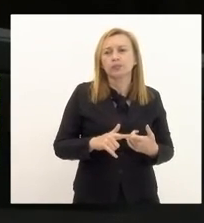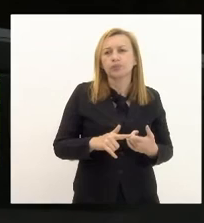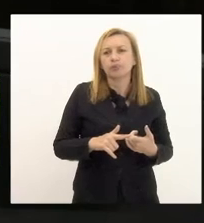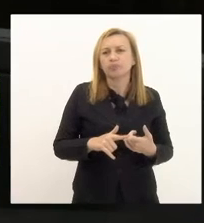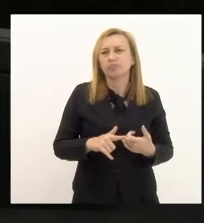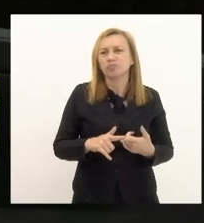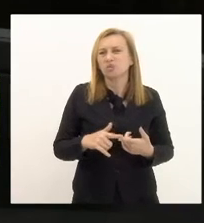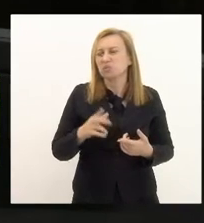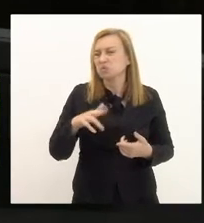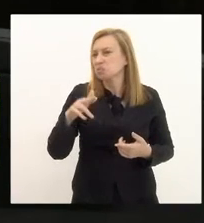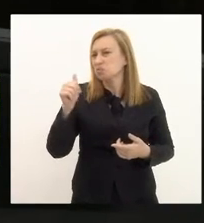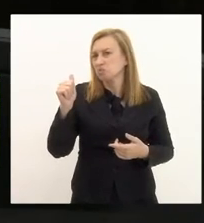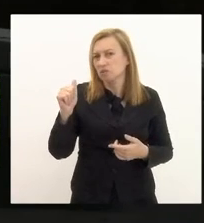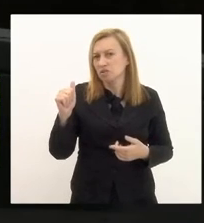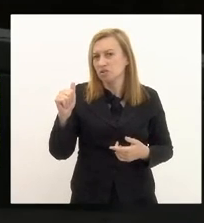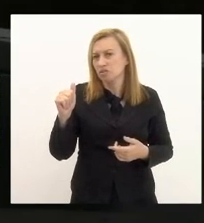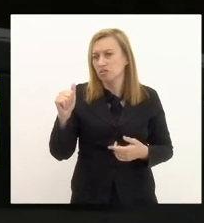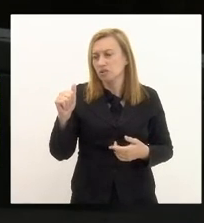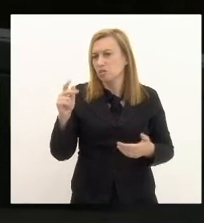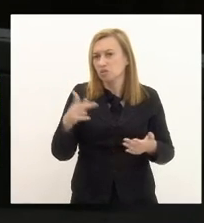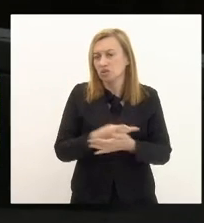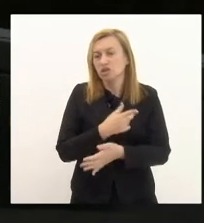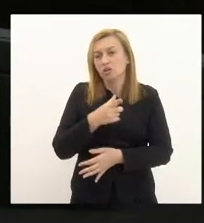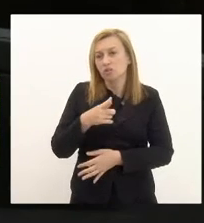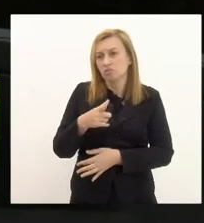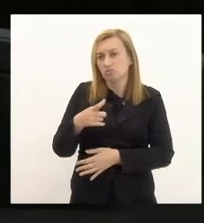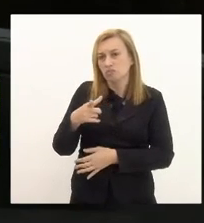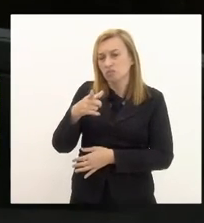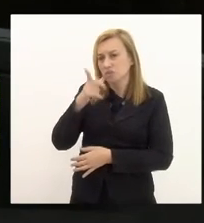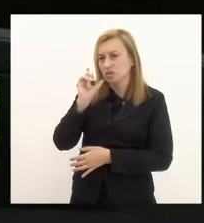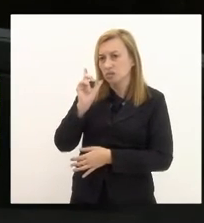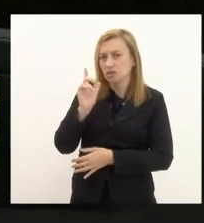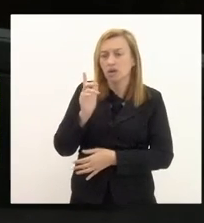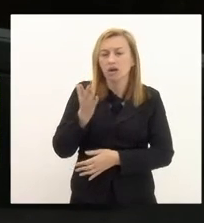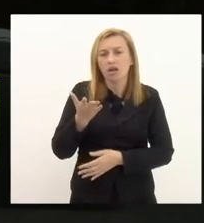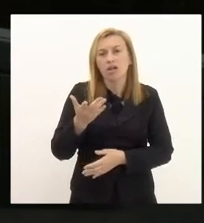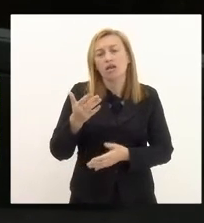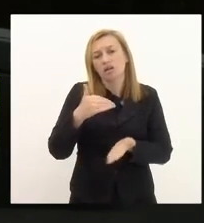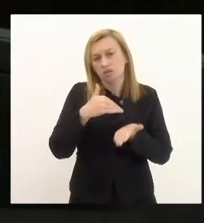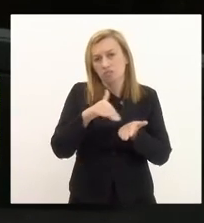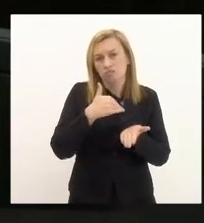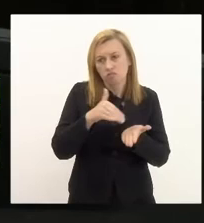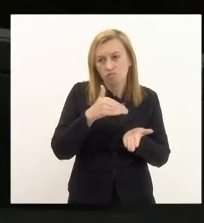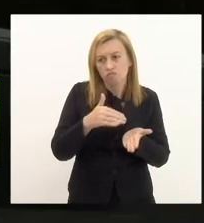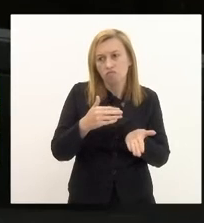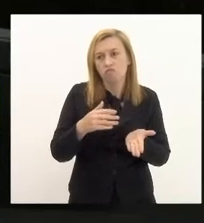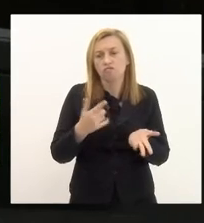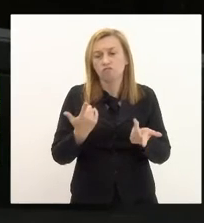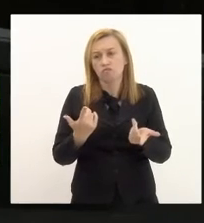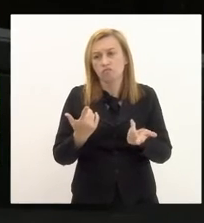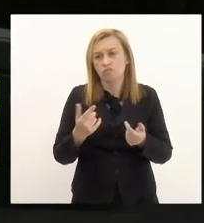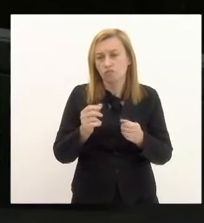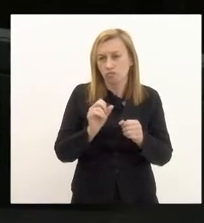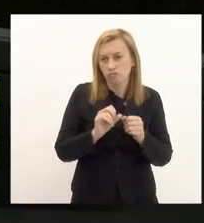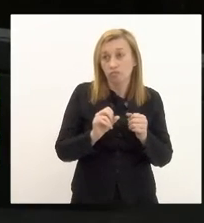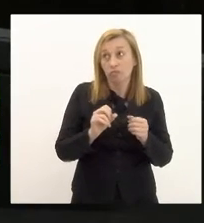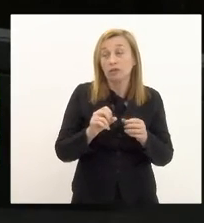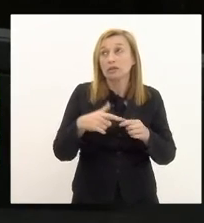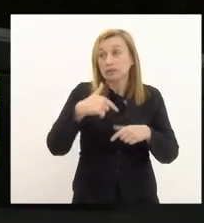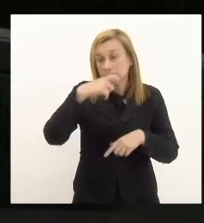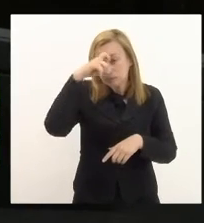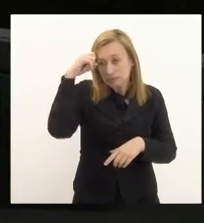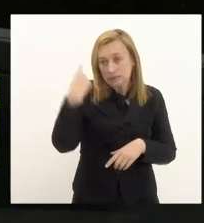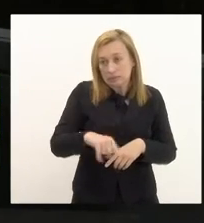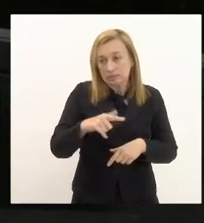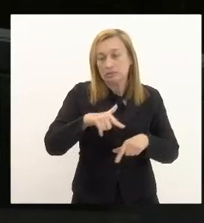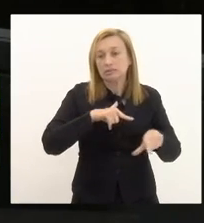nós nunca vimos antes lá na secretaria e a gente está fazendo é um um trabalho